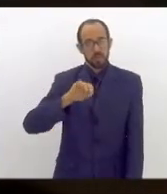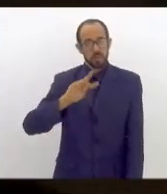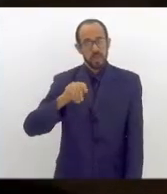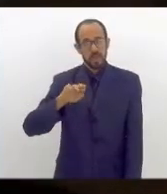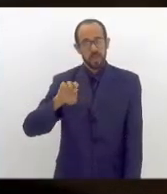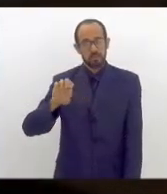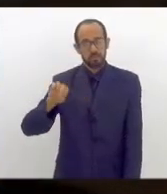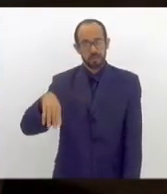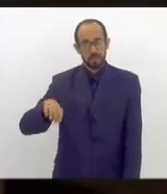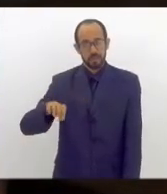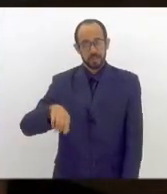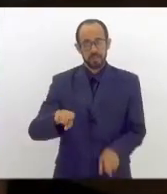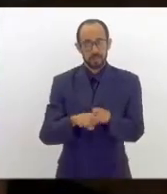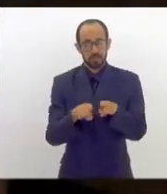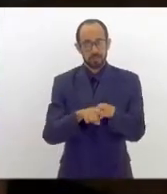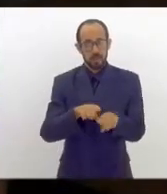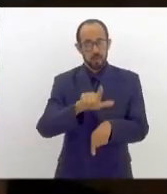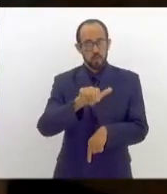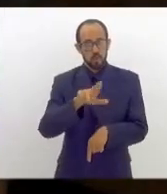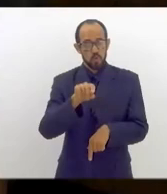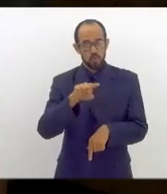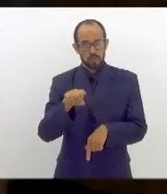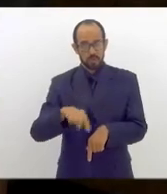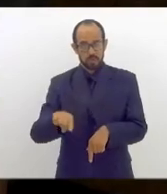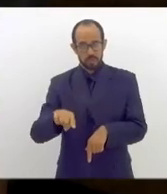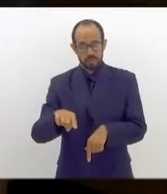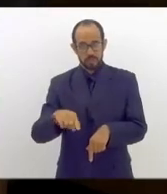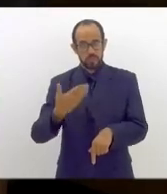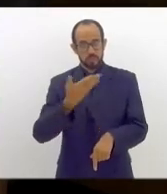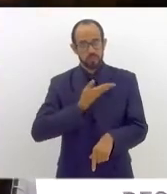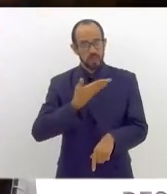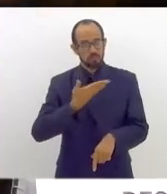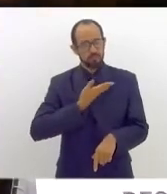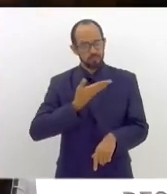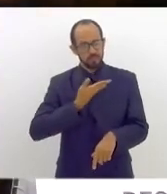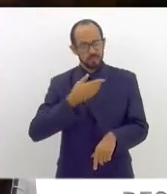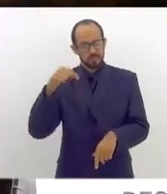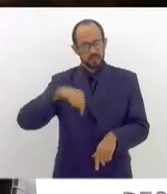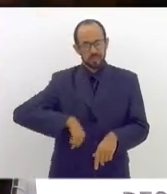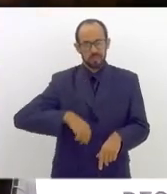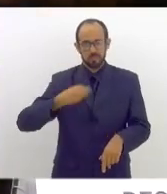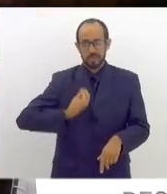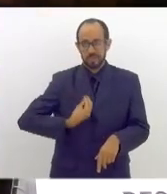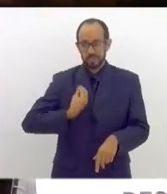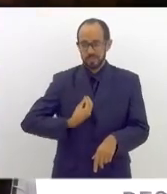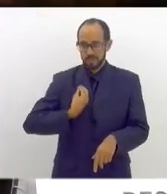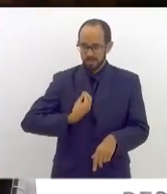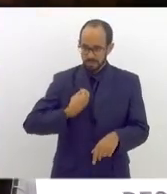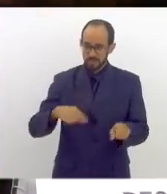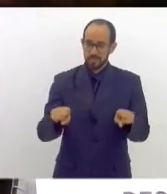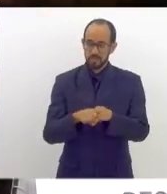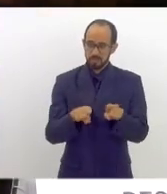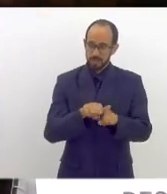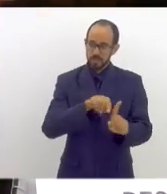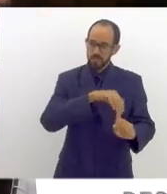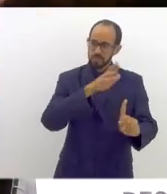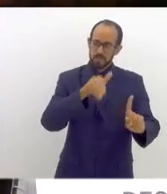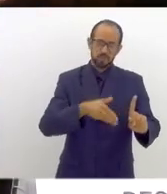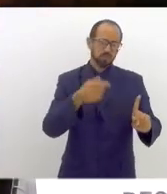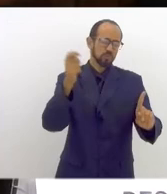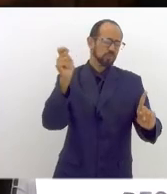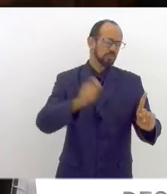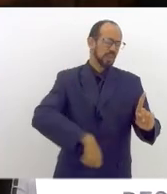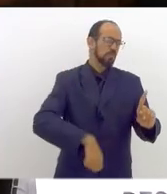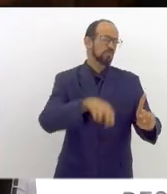e os amigos e colegas aqui presentes nessa homenagem eu não vou iluminar